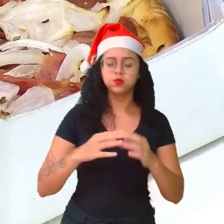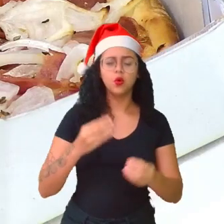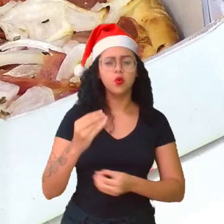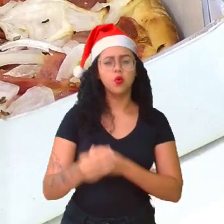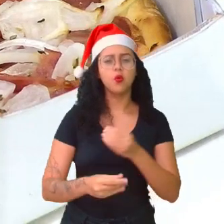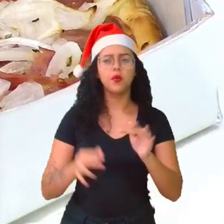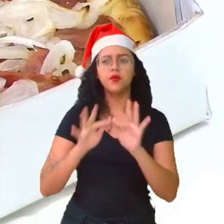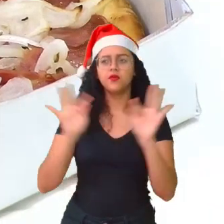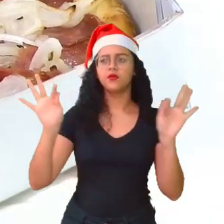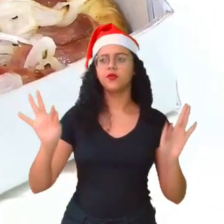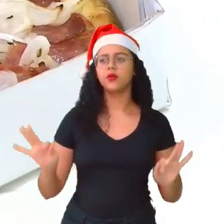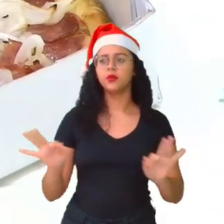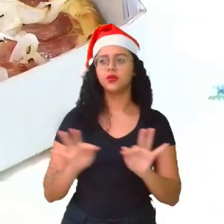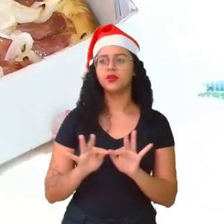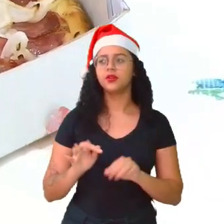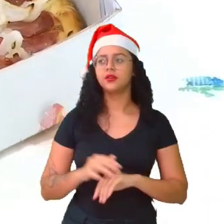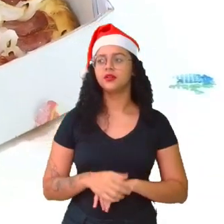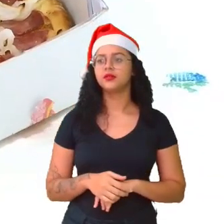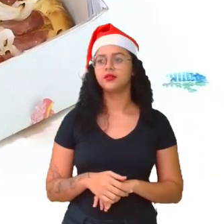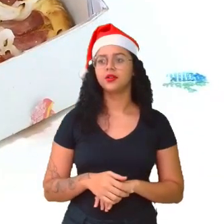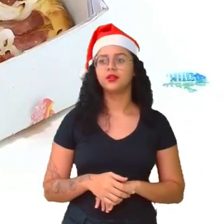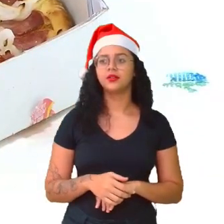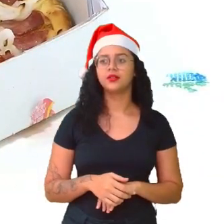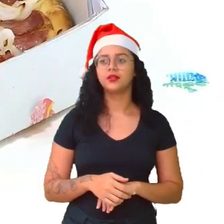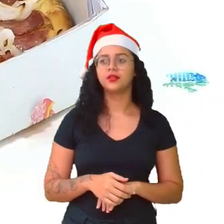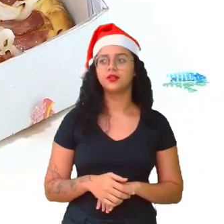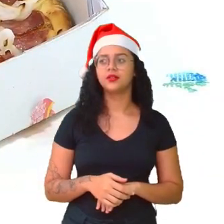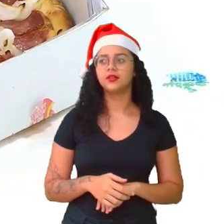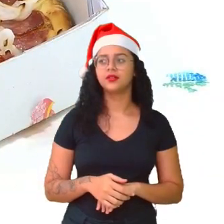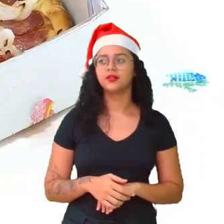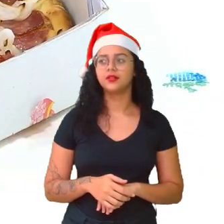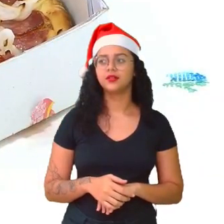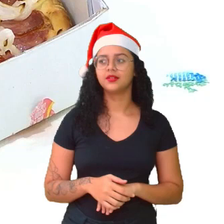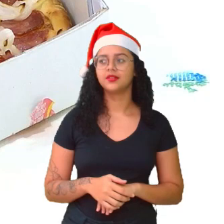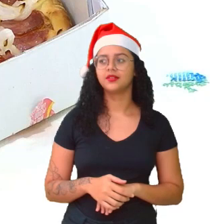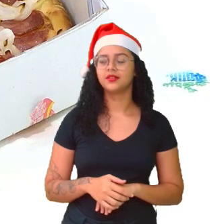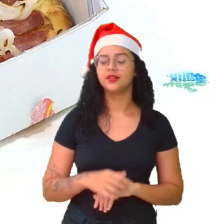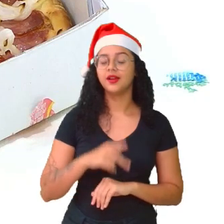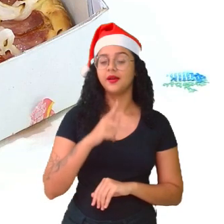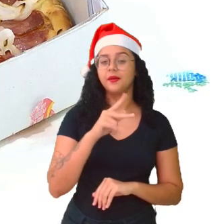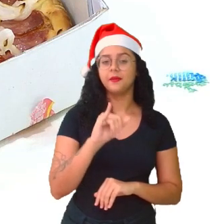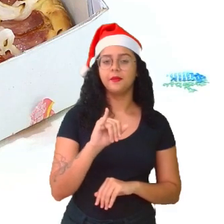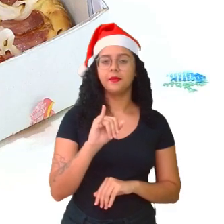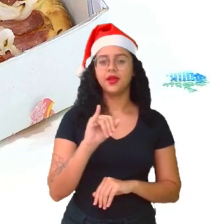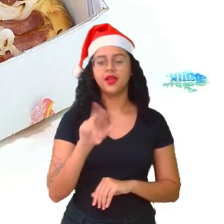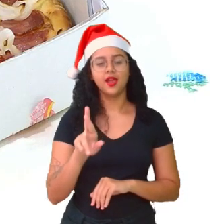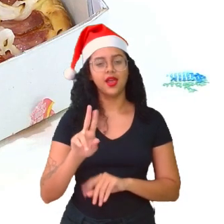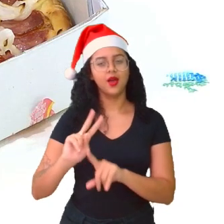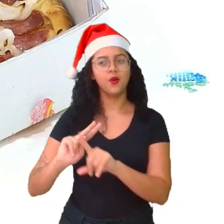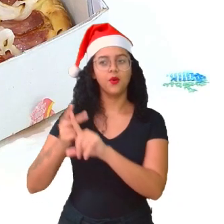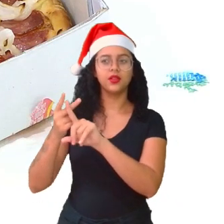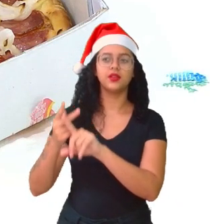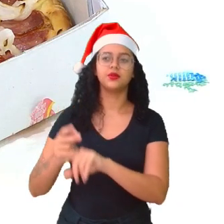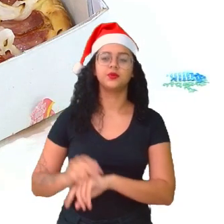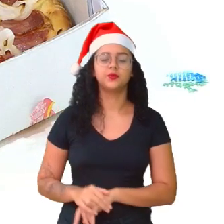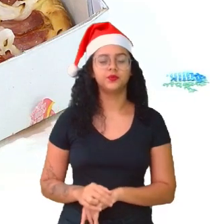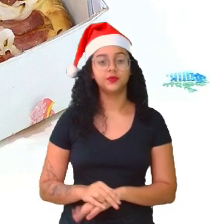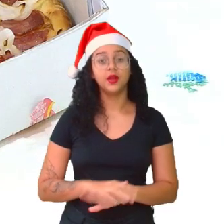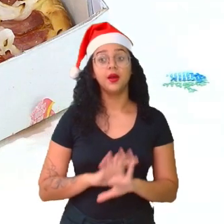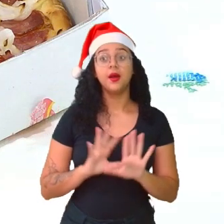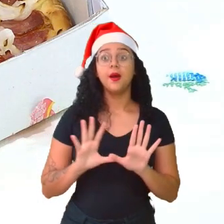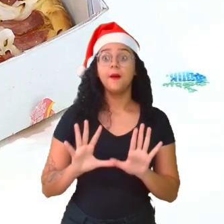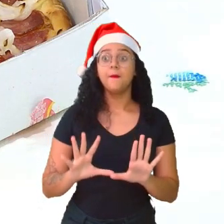que eu trabalho aqui? O normal... Tem o normal... Pi R ao quadrado. Pi R ao quadrado. Agora,